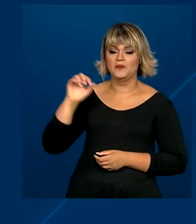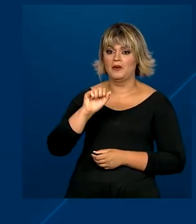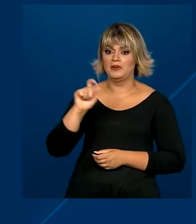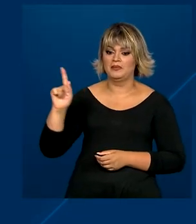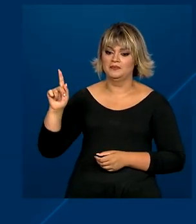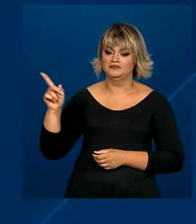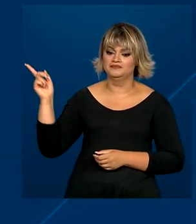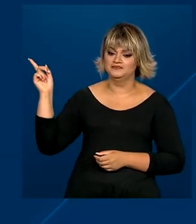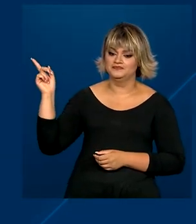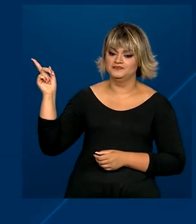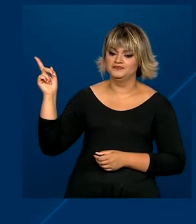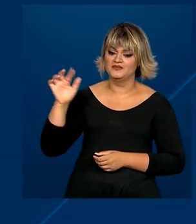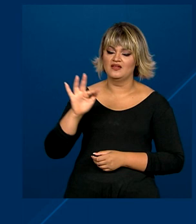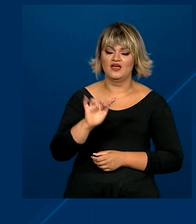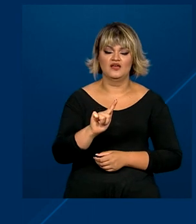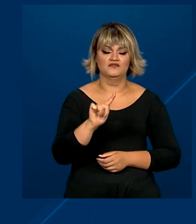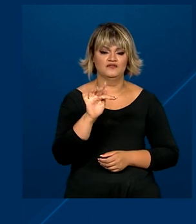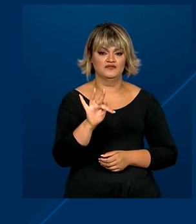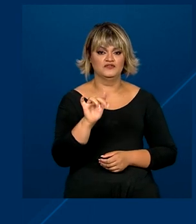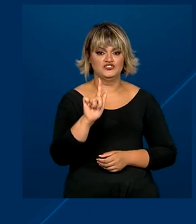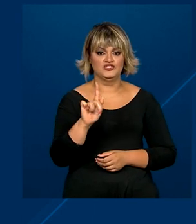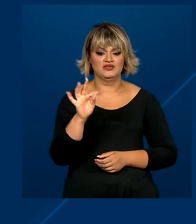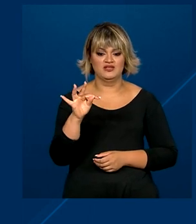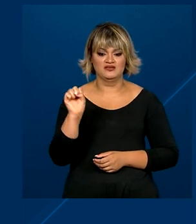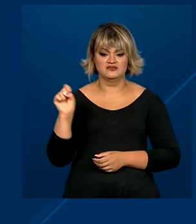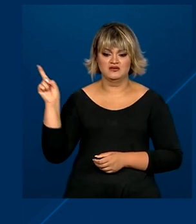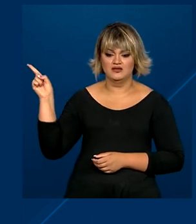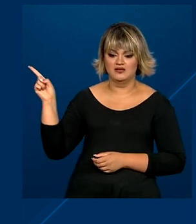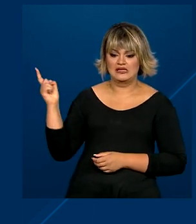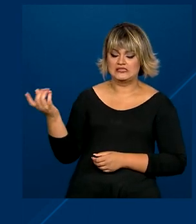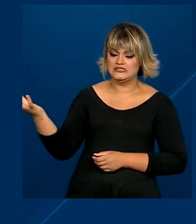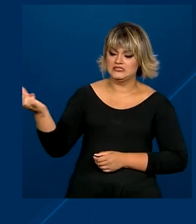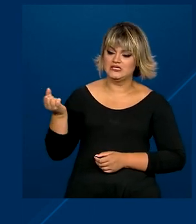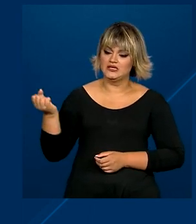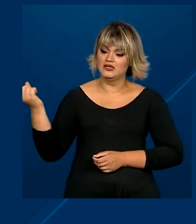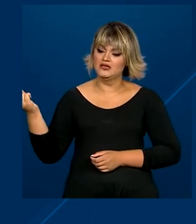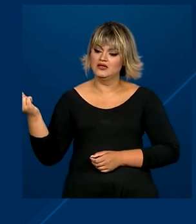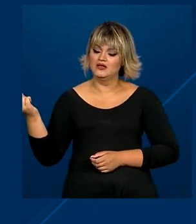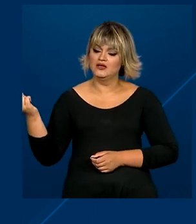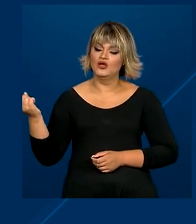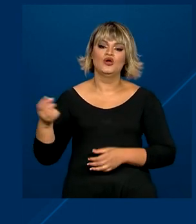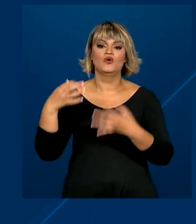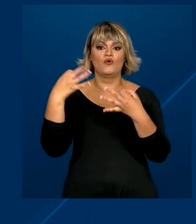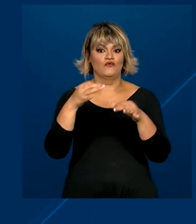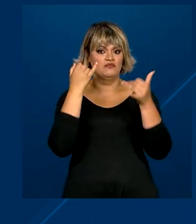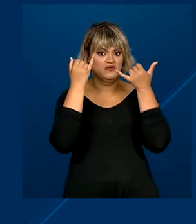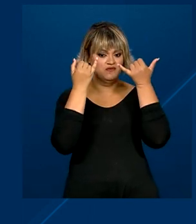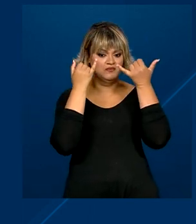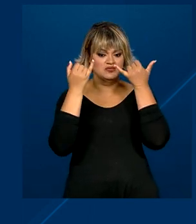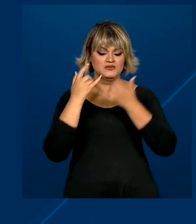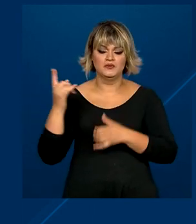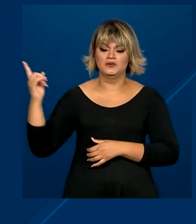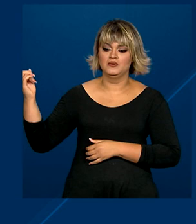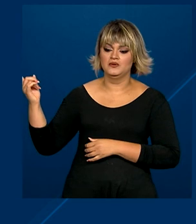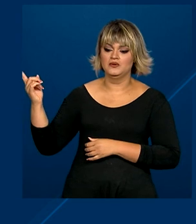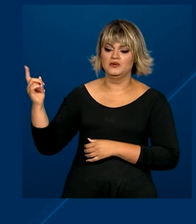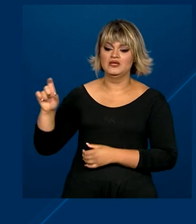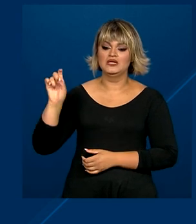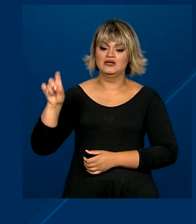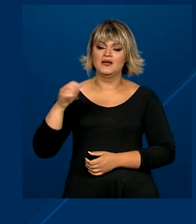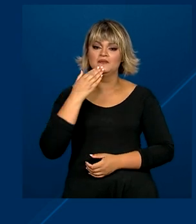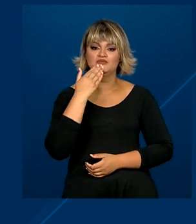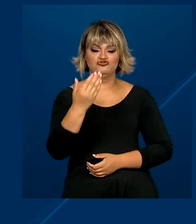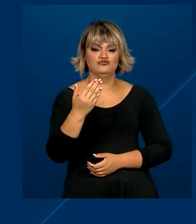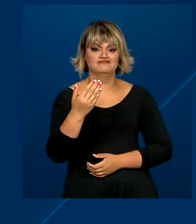aplicativo FGTS, no menu Saque Extraordinário, confirmar os dados cadastrais e clicar em